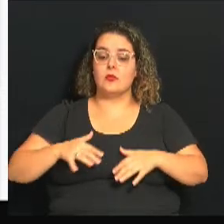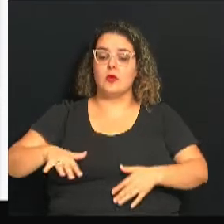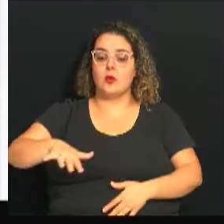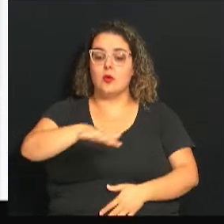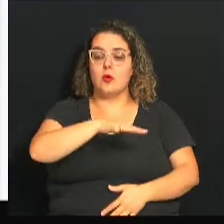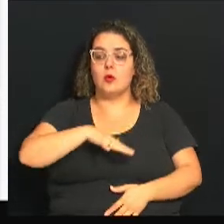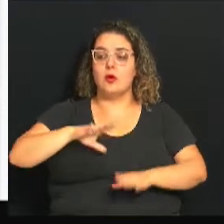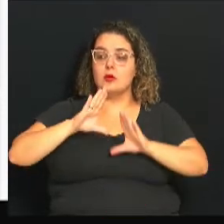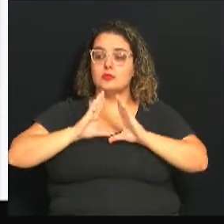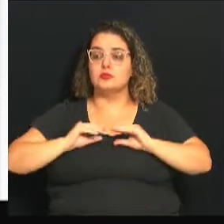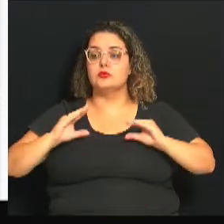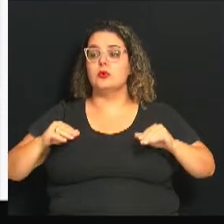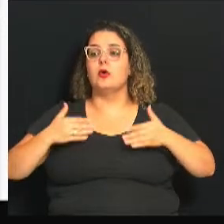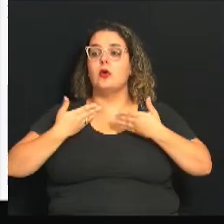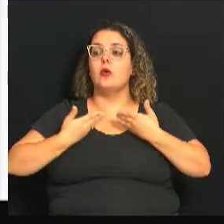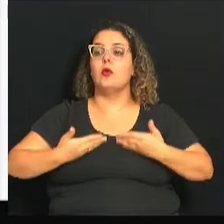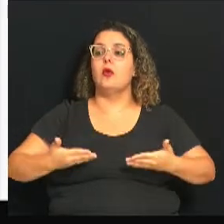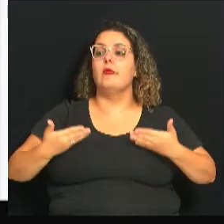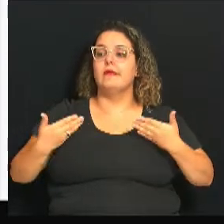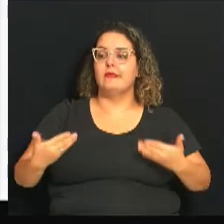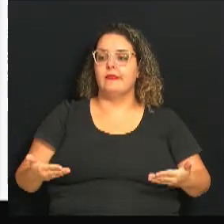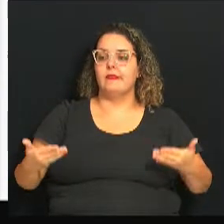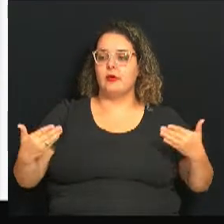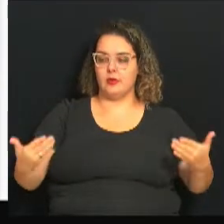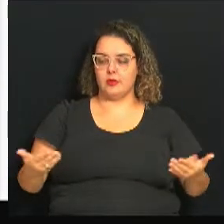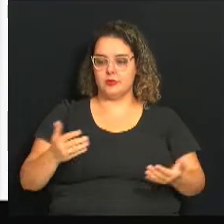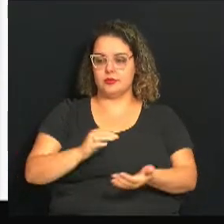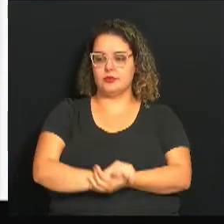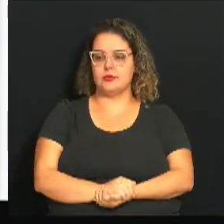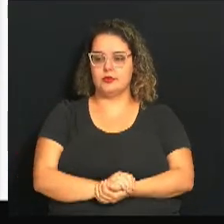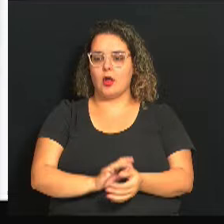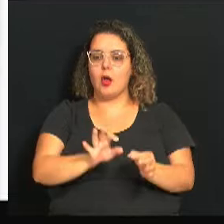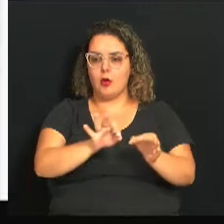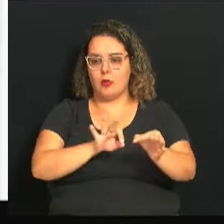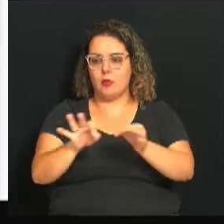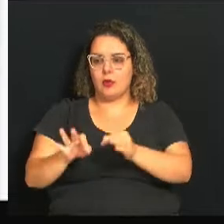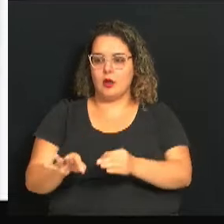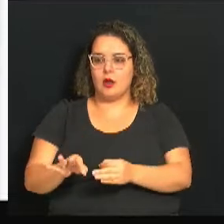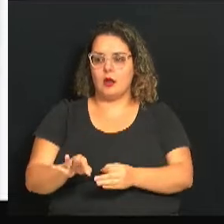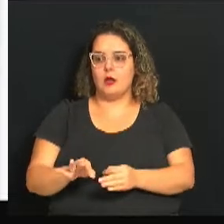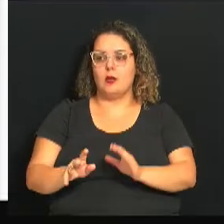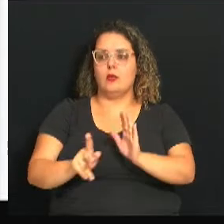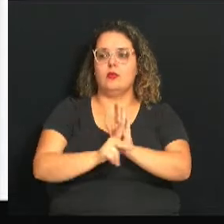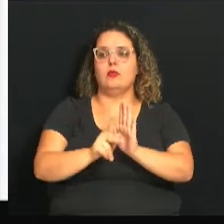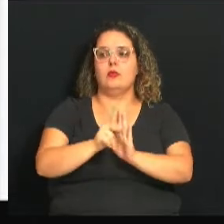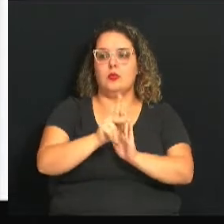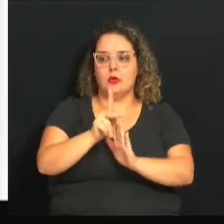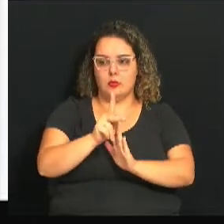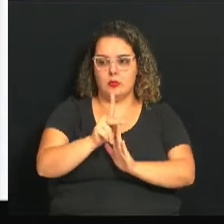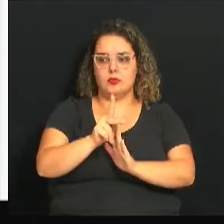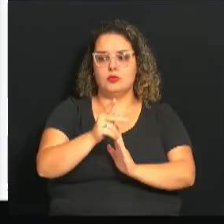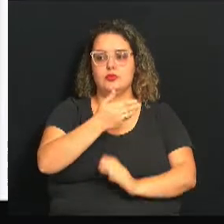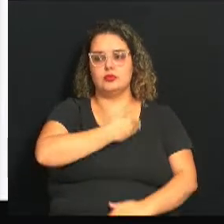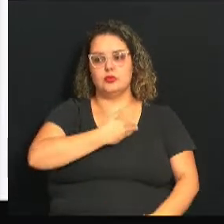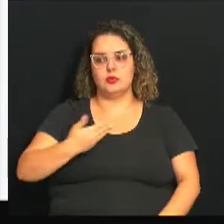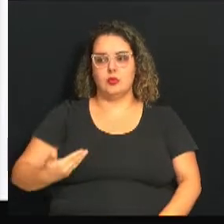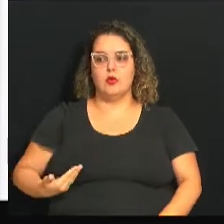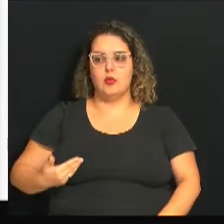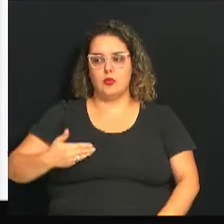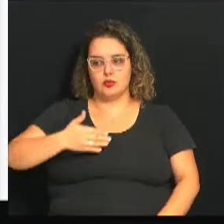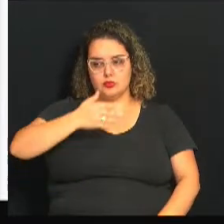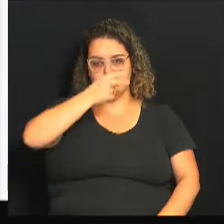conforto, é o que nós estamos estruturando o plano, que inclusive está no plano de governo do Dr. Dário como plano de metas. Isso é